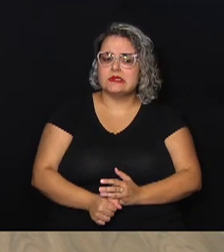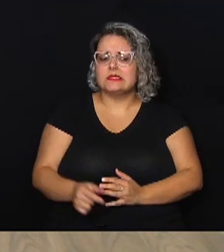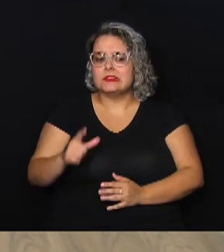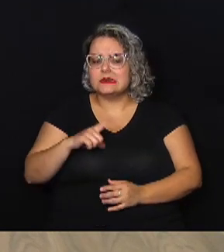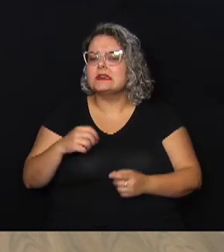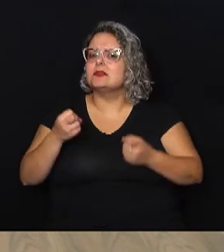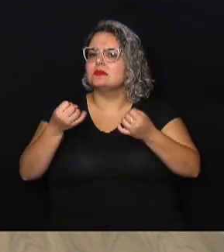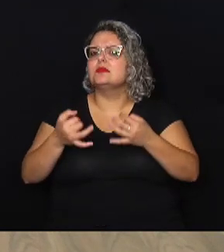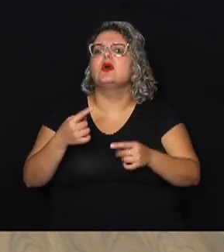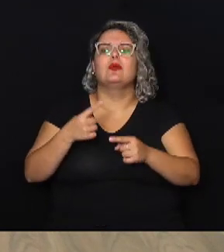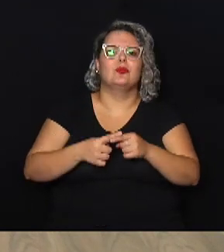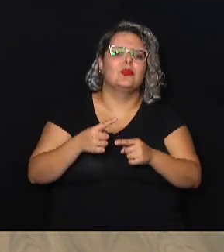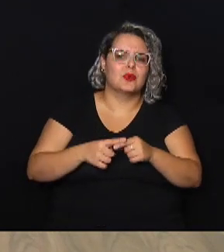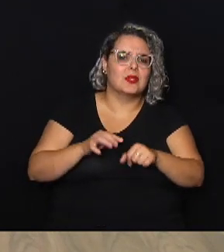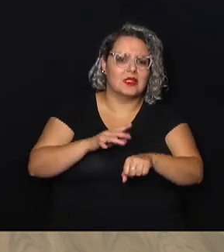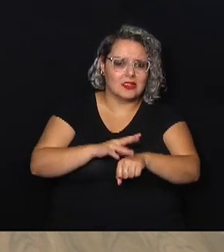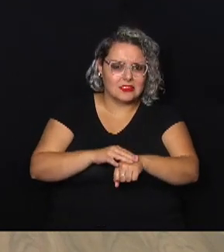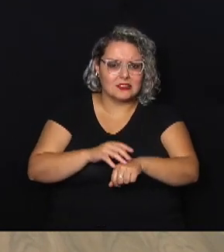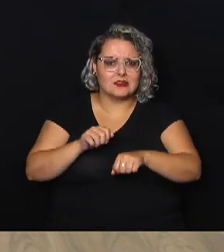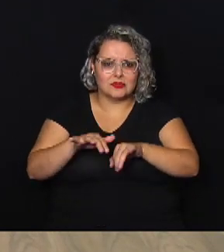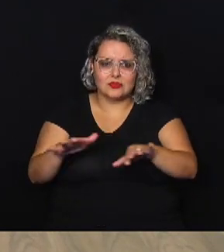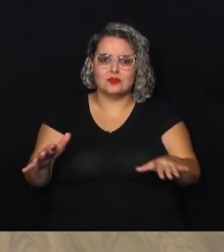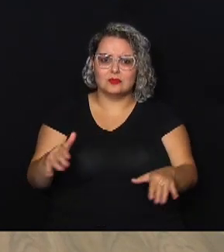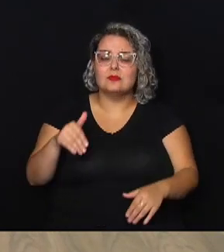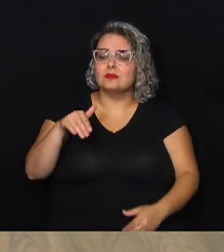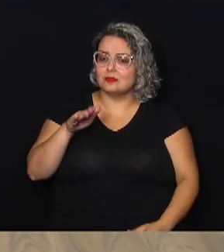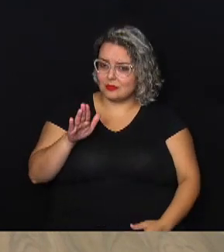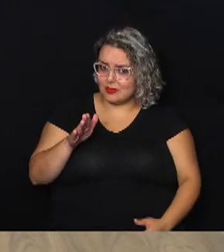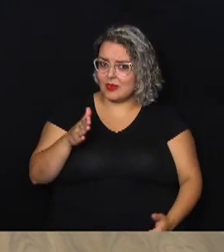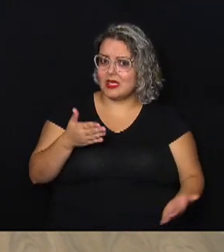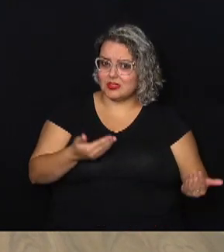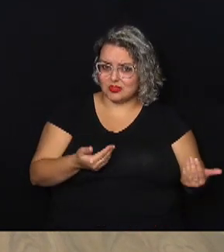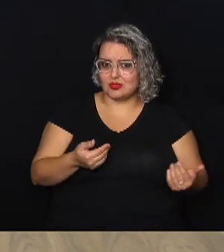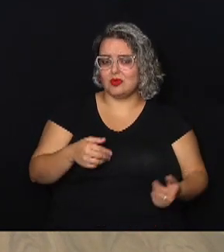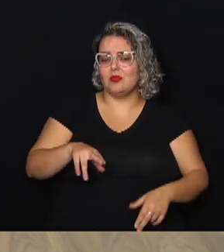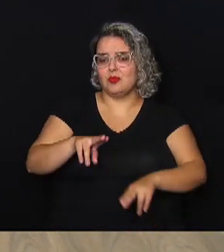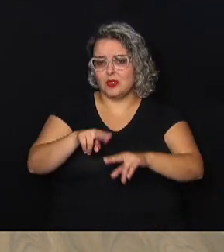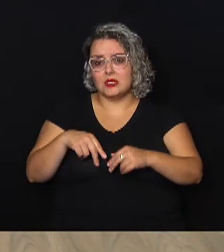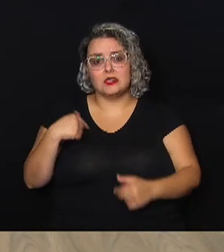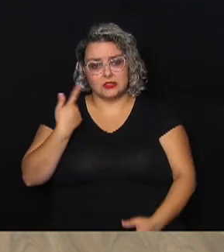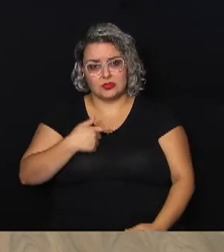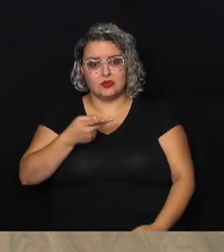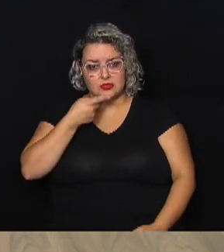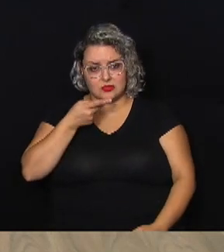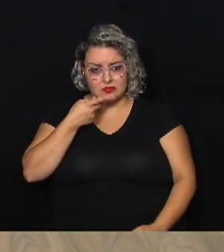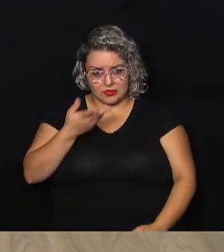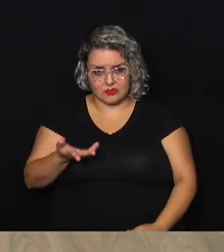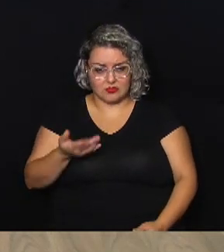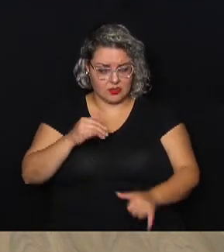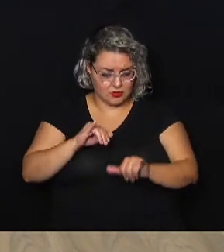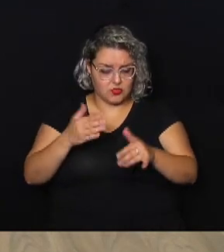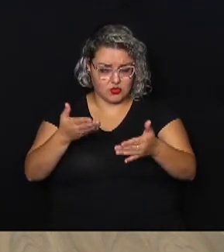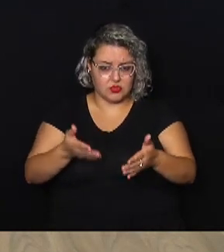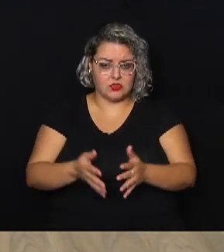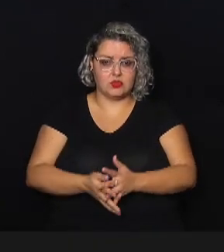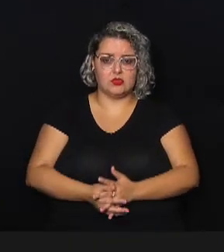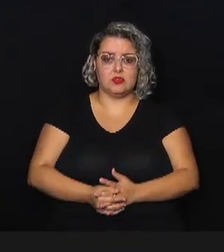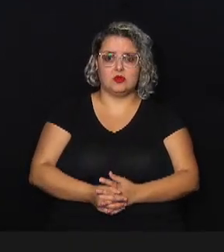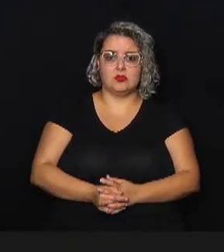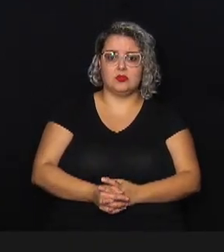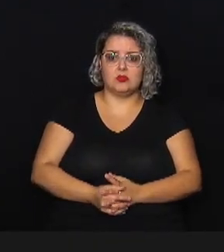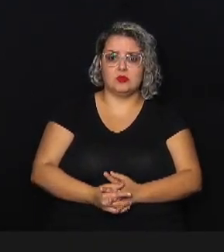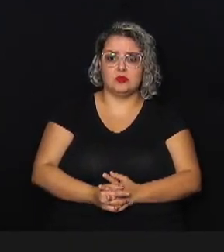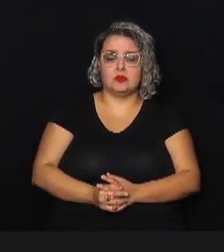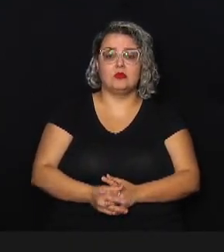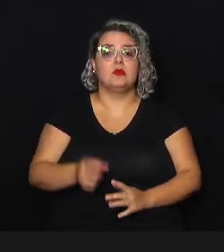explicação o porquê essa doença está aparecendo mais? Então, por isso a gente está aqui falando disso? Não só